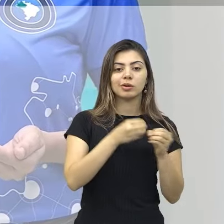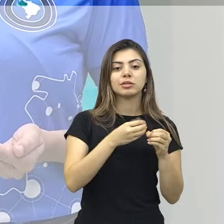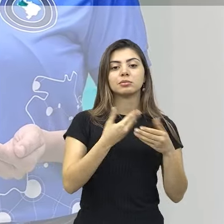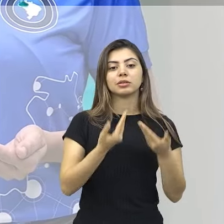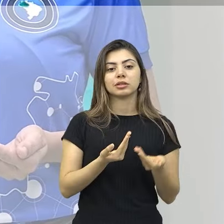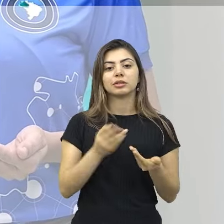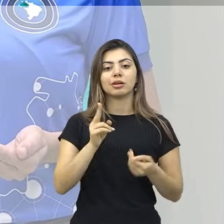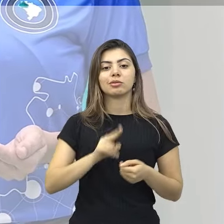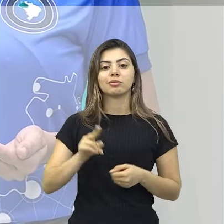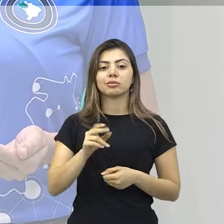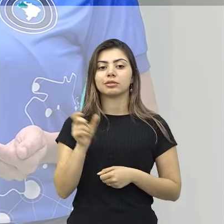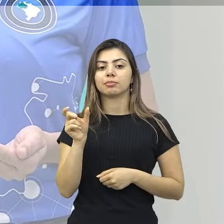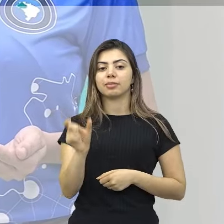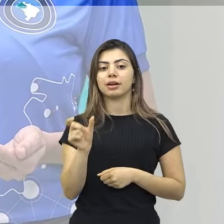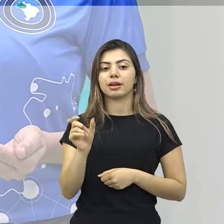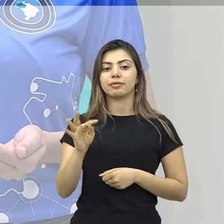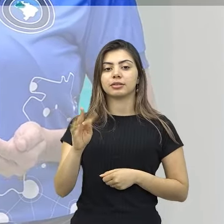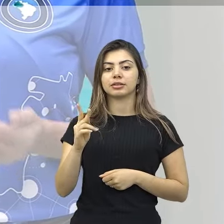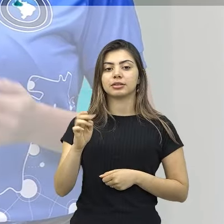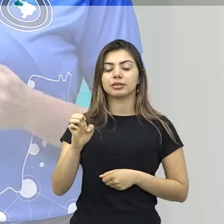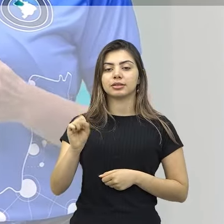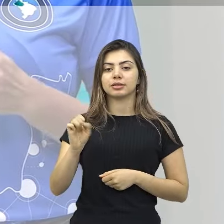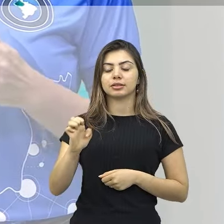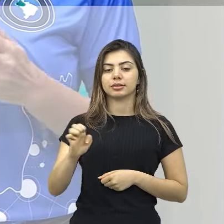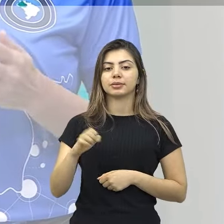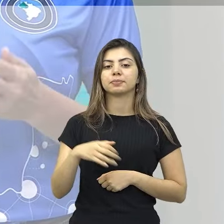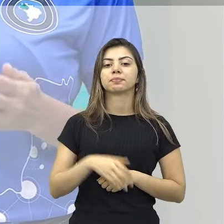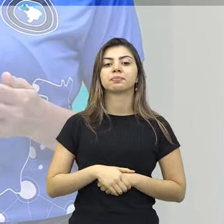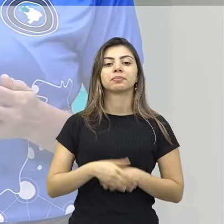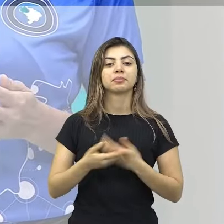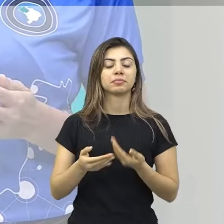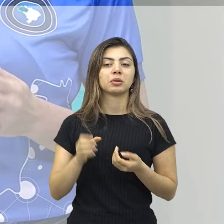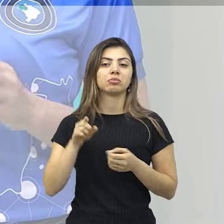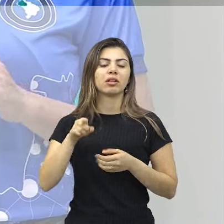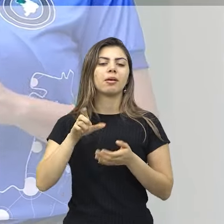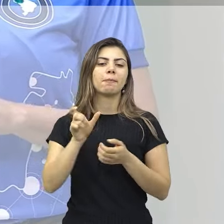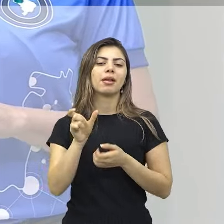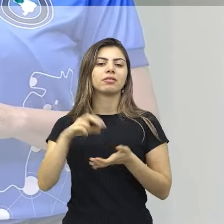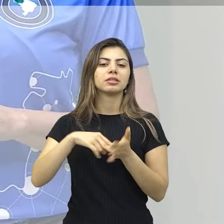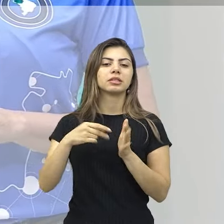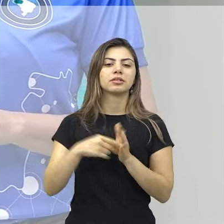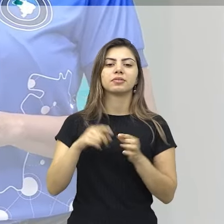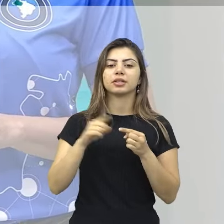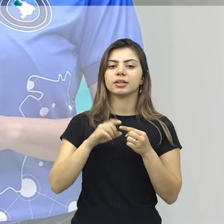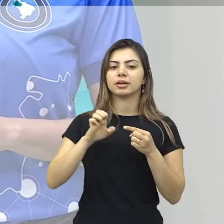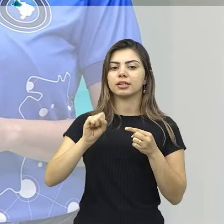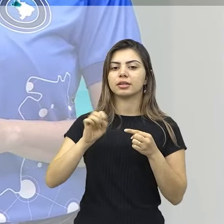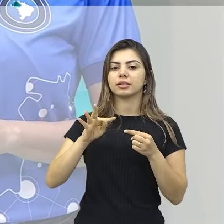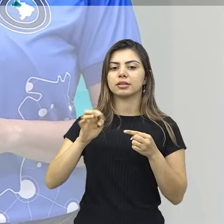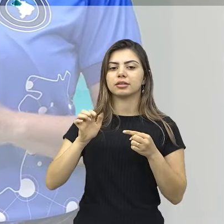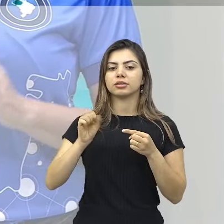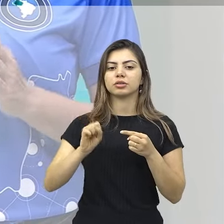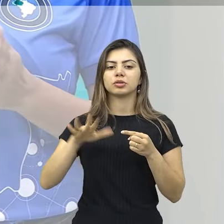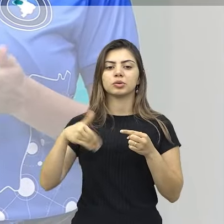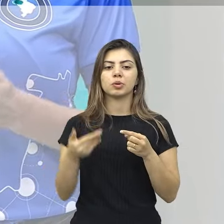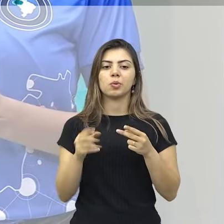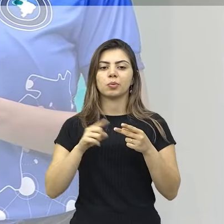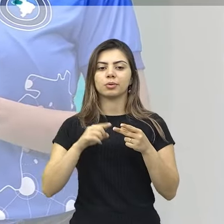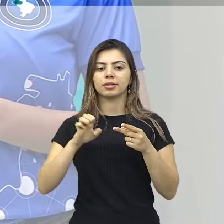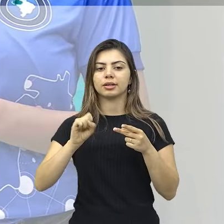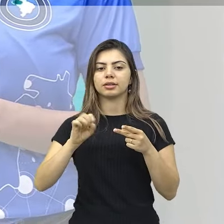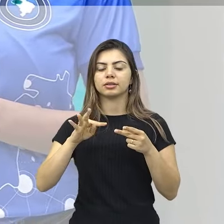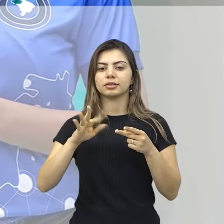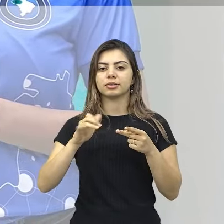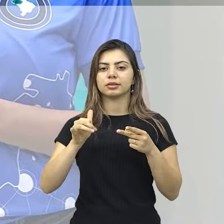plural, utilizamos these, que significa estes ou estas. Então, quero que